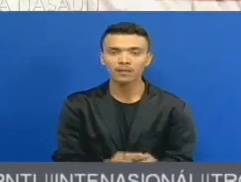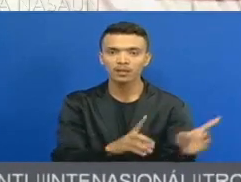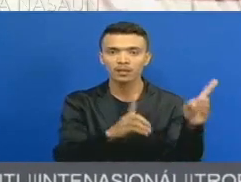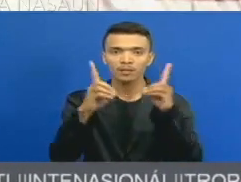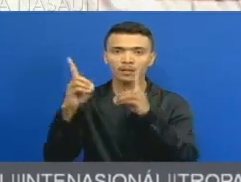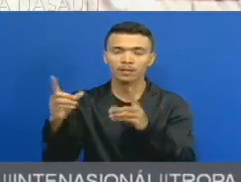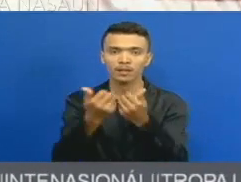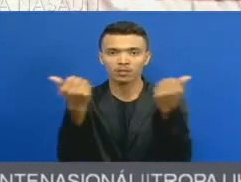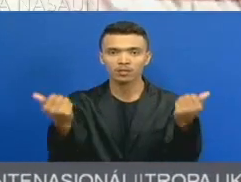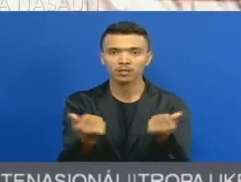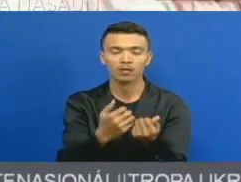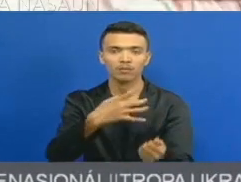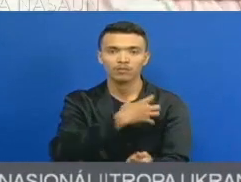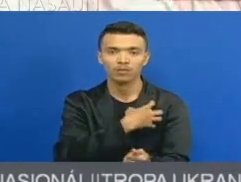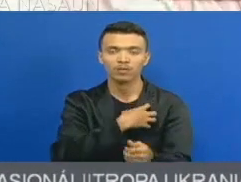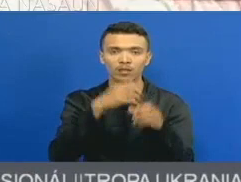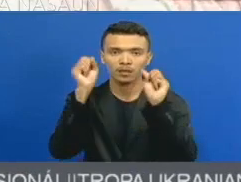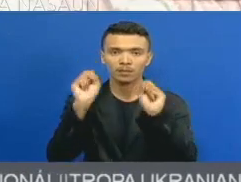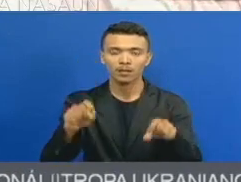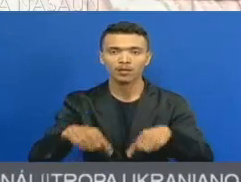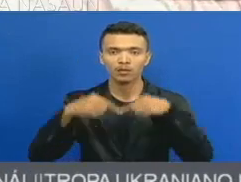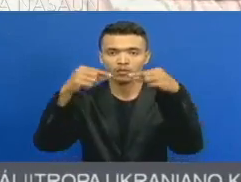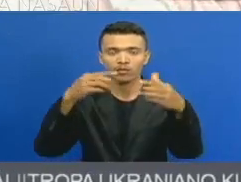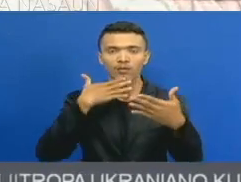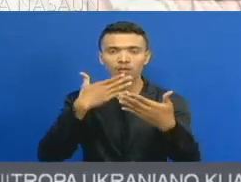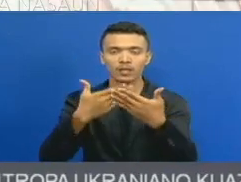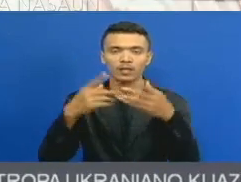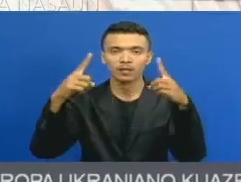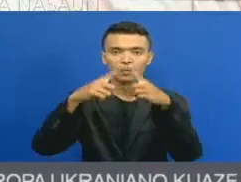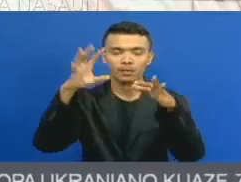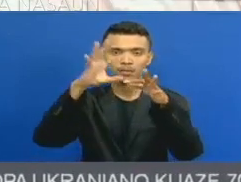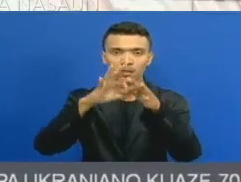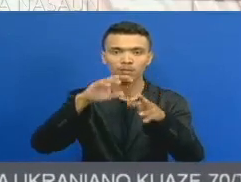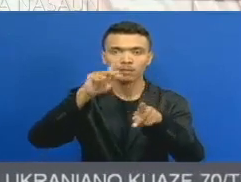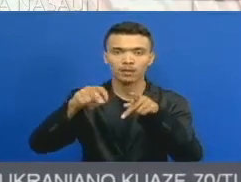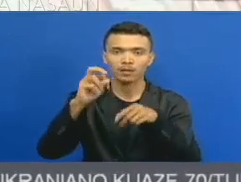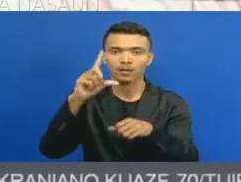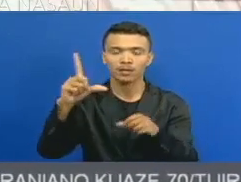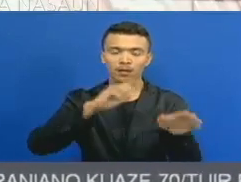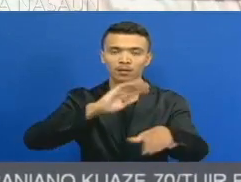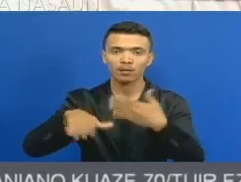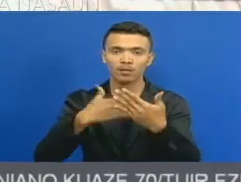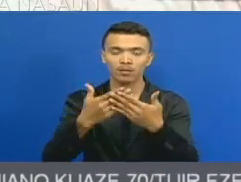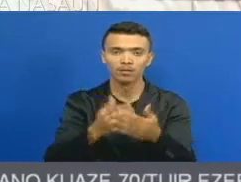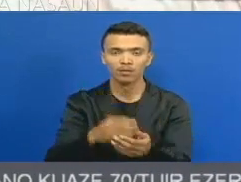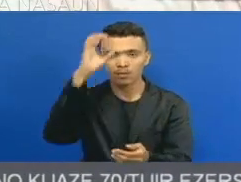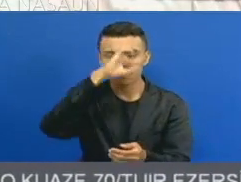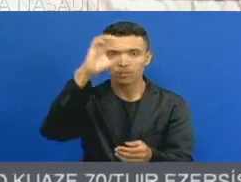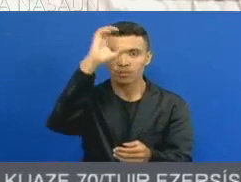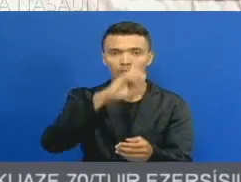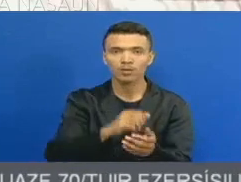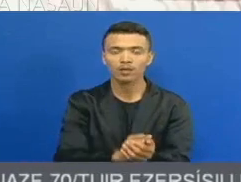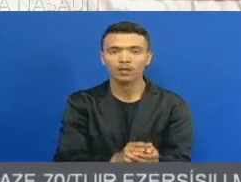Estabelece Associação Polícia na BLFO Advocacia para membro PNTL Roto. UCA